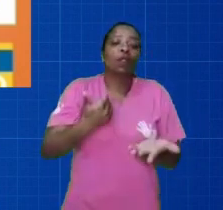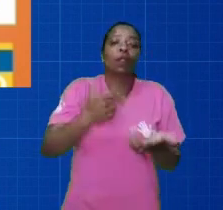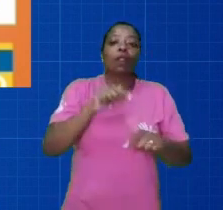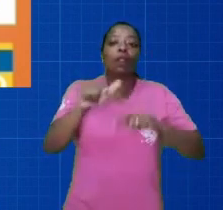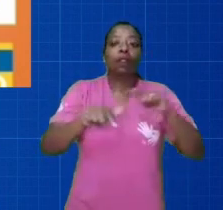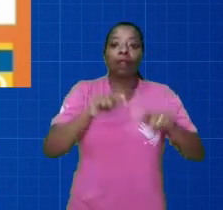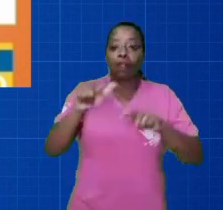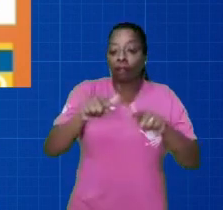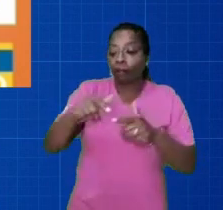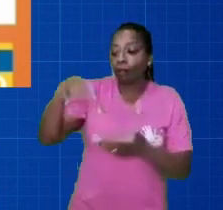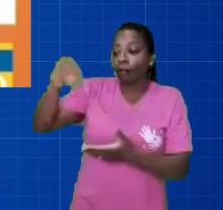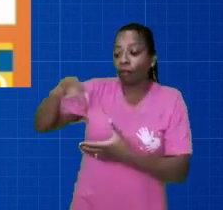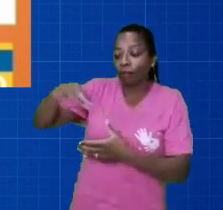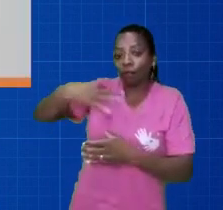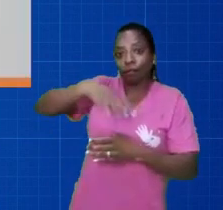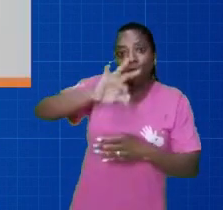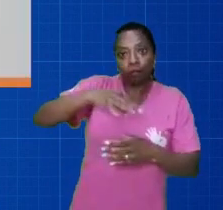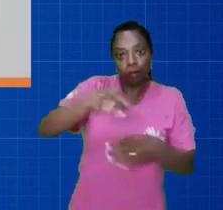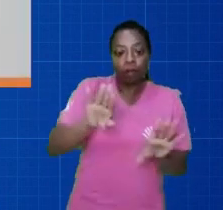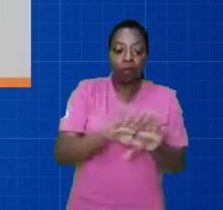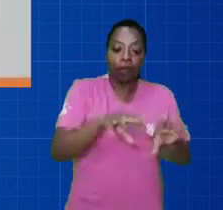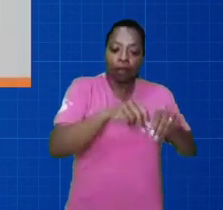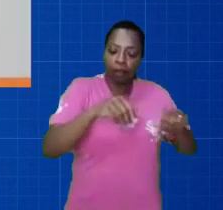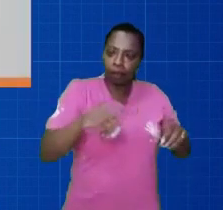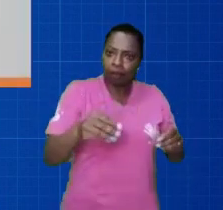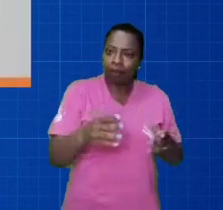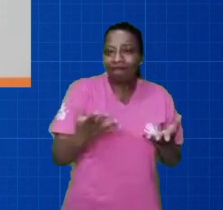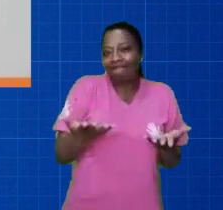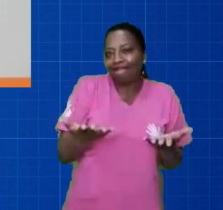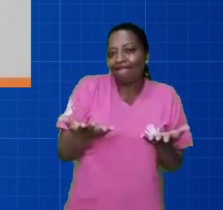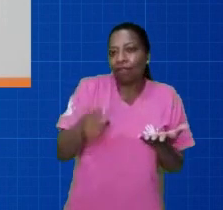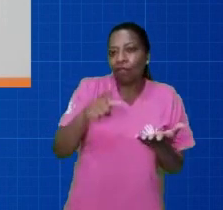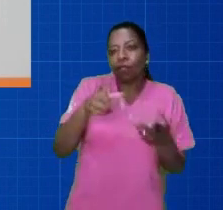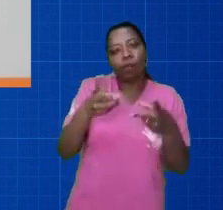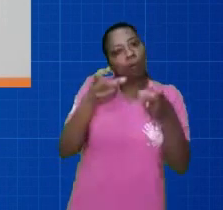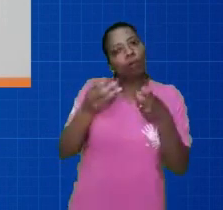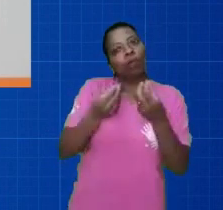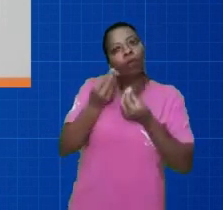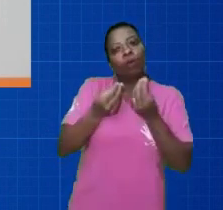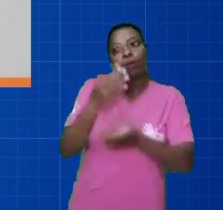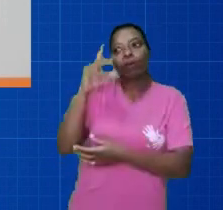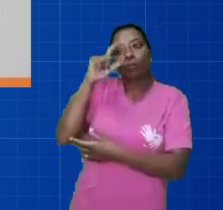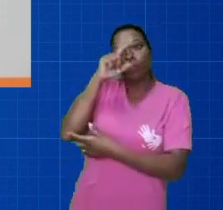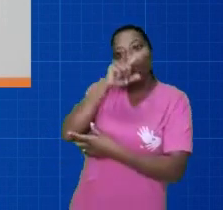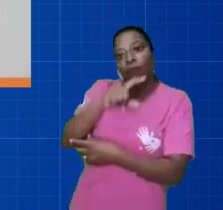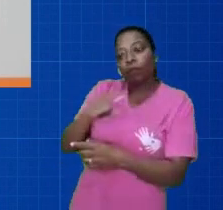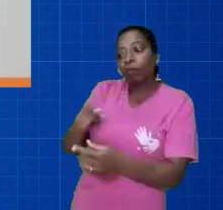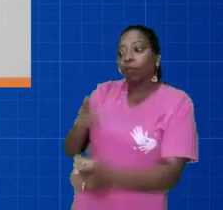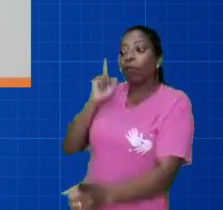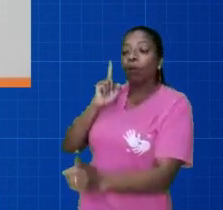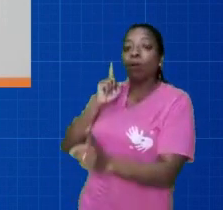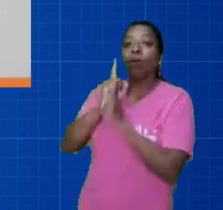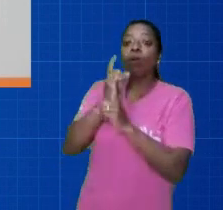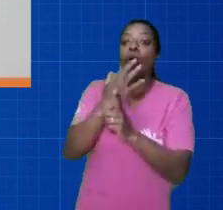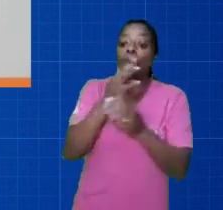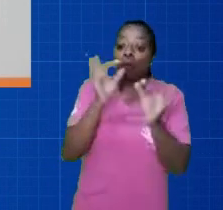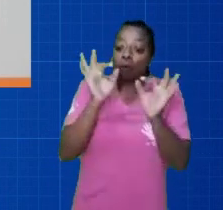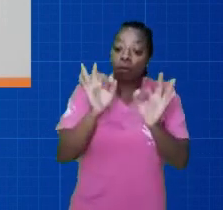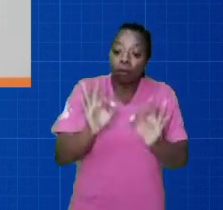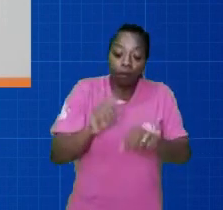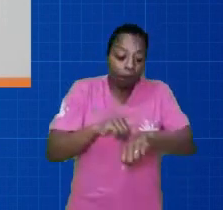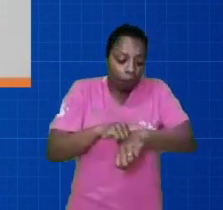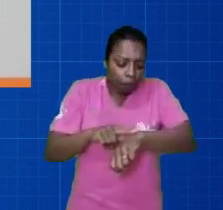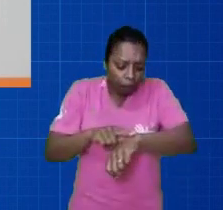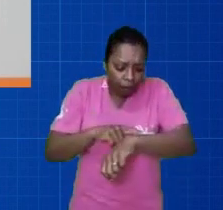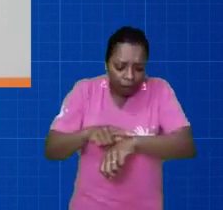com tinta guache e com terra. Vocês já se deram conta como é difícil às vezes encontrar o tom da nossa própria pele?